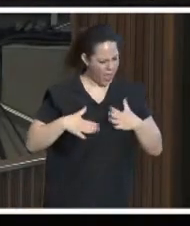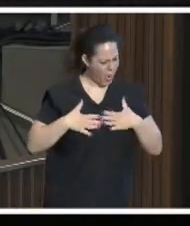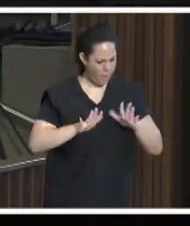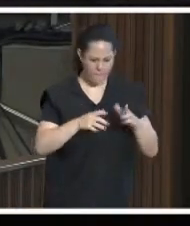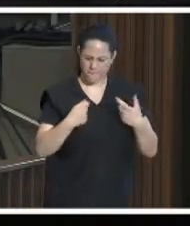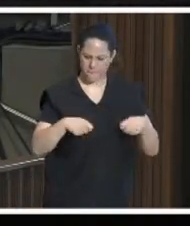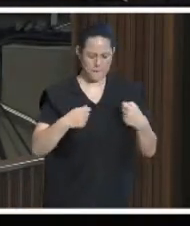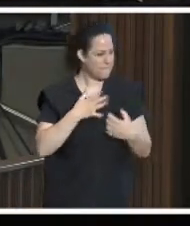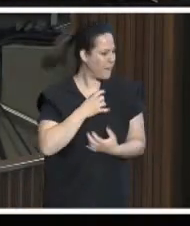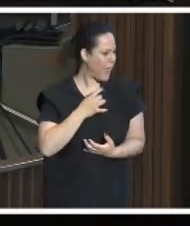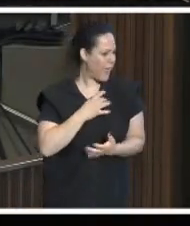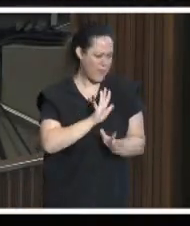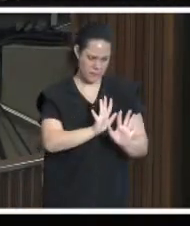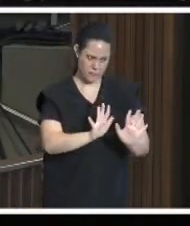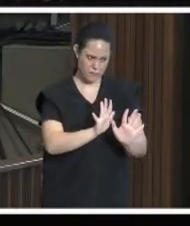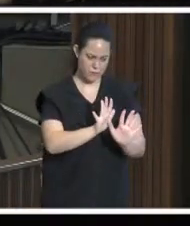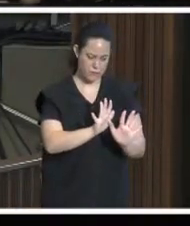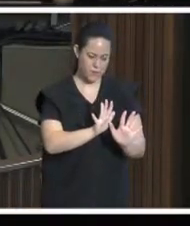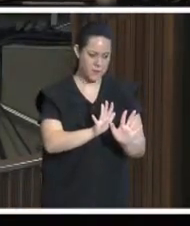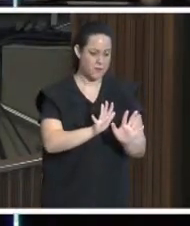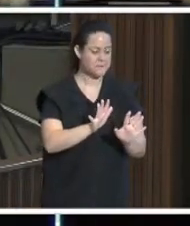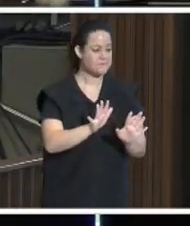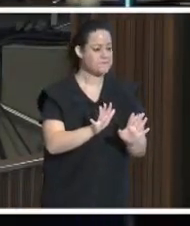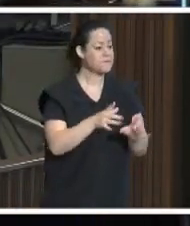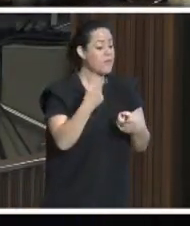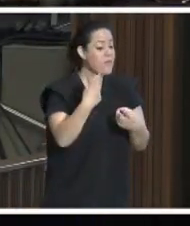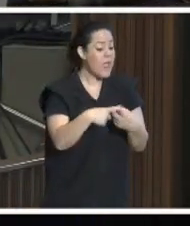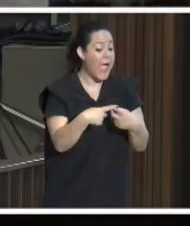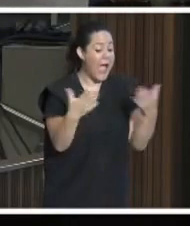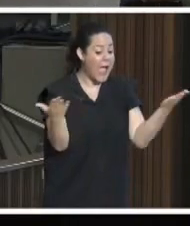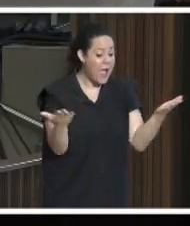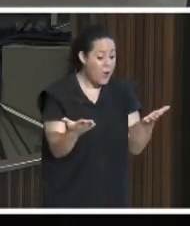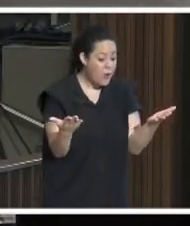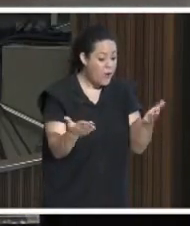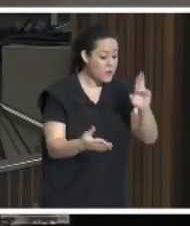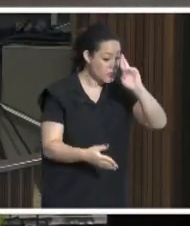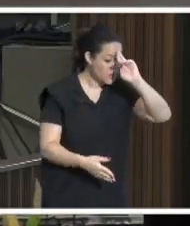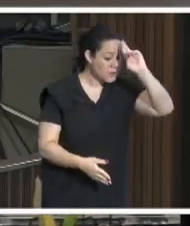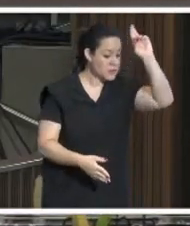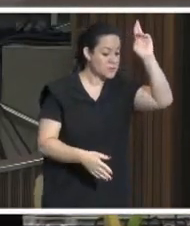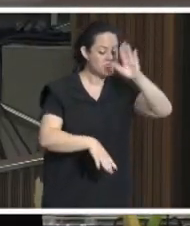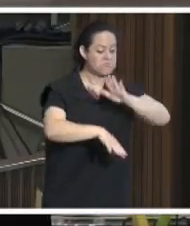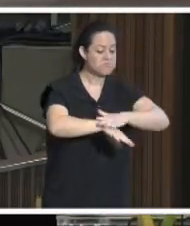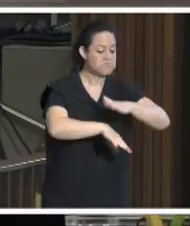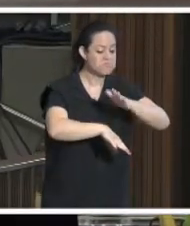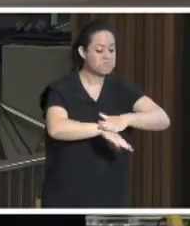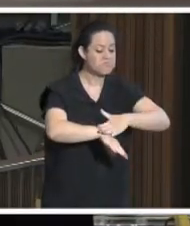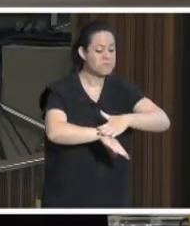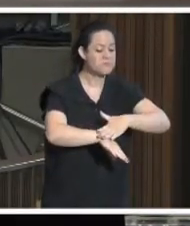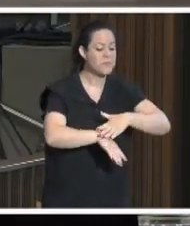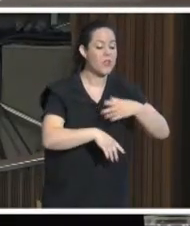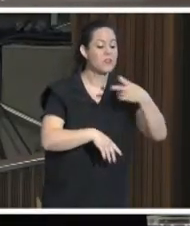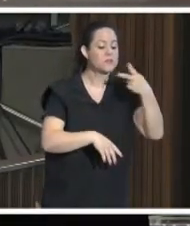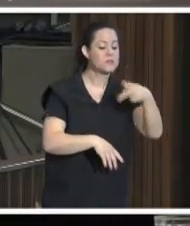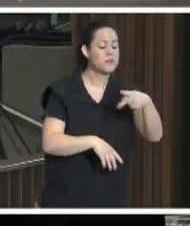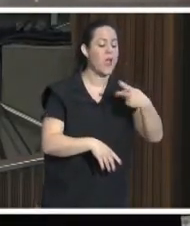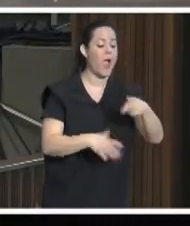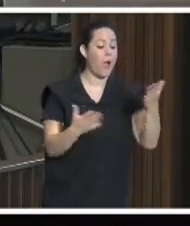precisam ter medo, porque nessa hora o Senhor decidiu invadir o seu